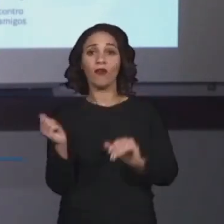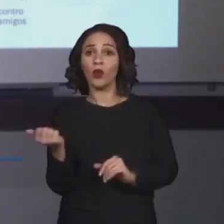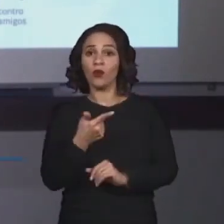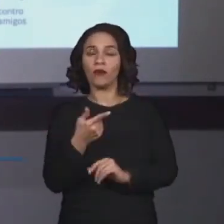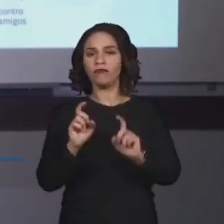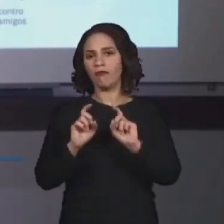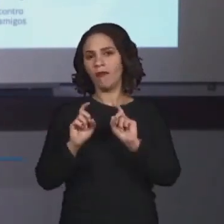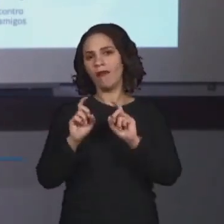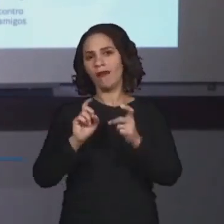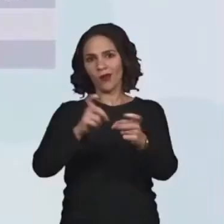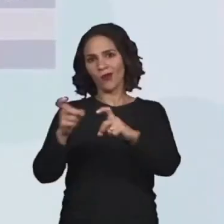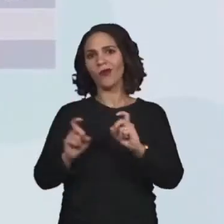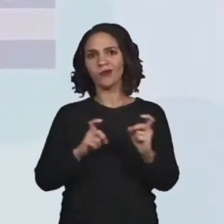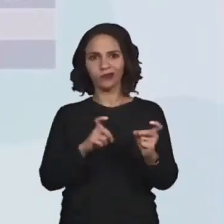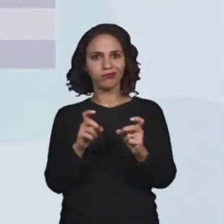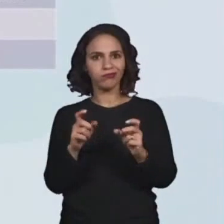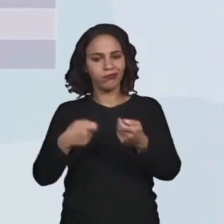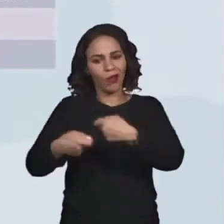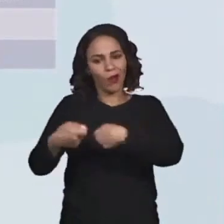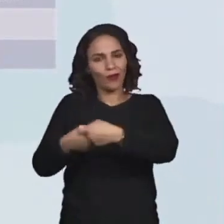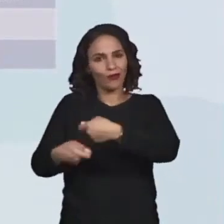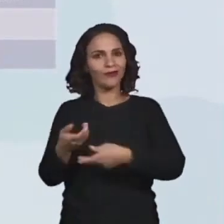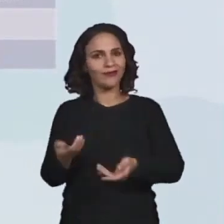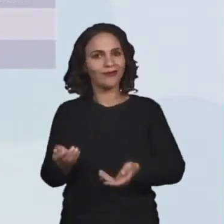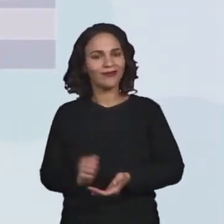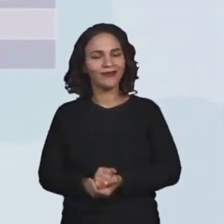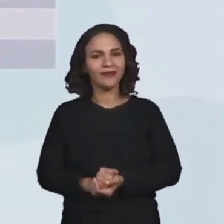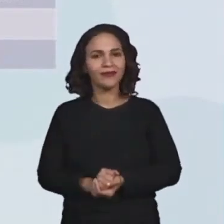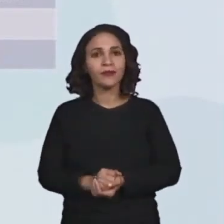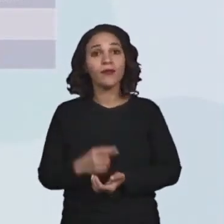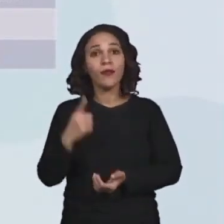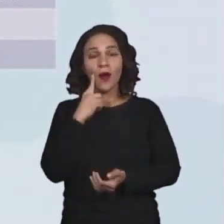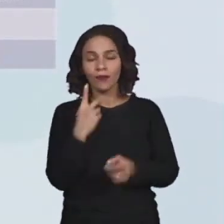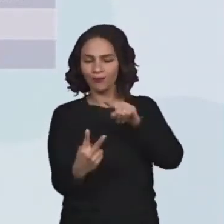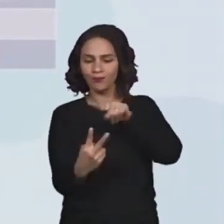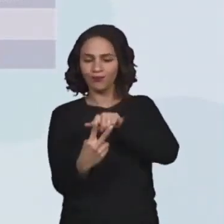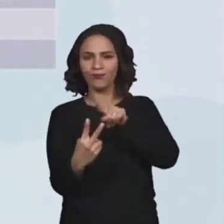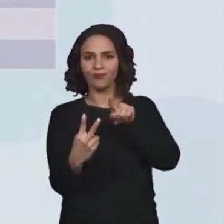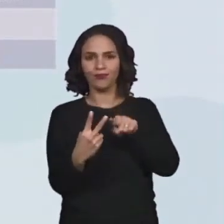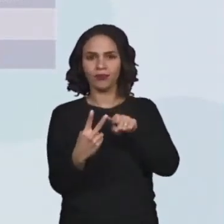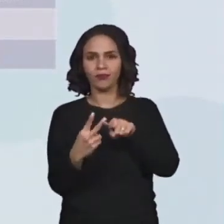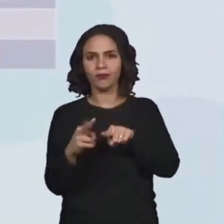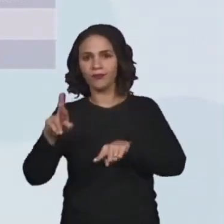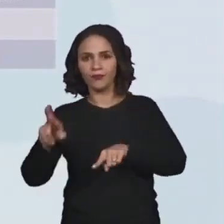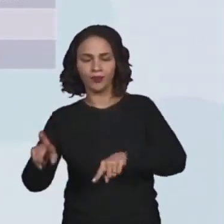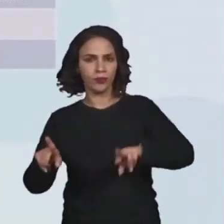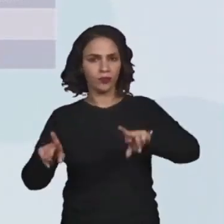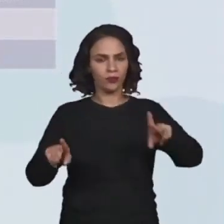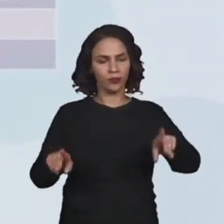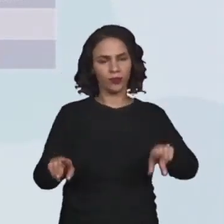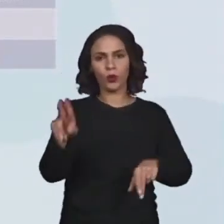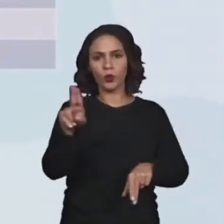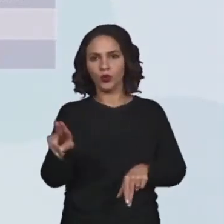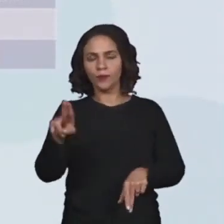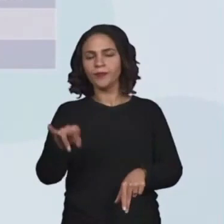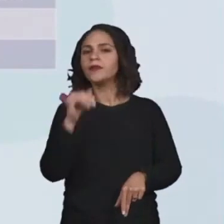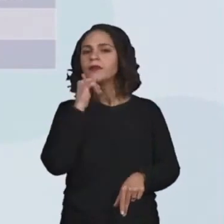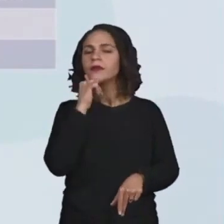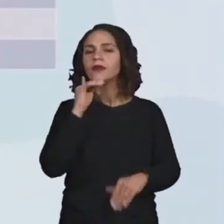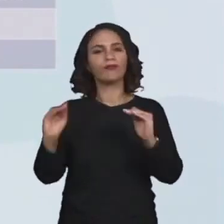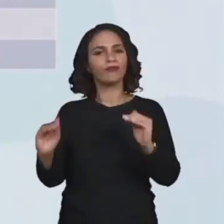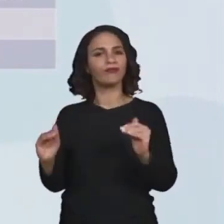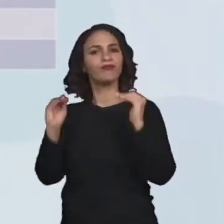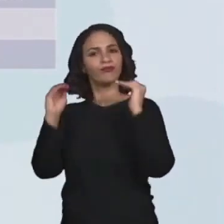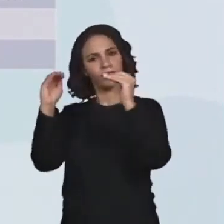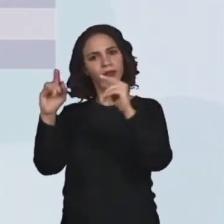de negócios, certo? Aqui eu tenho as duas situações de uso, tá? Então, temos a situação formal